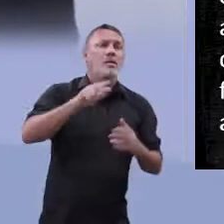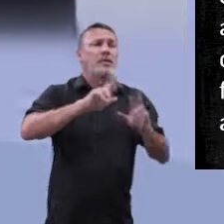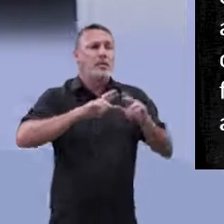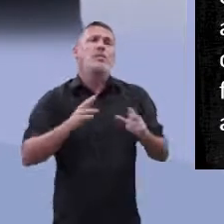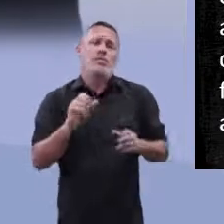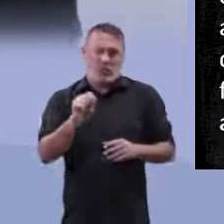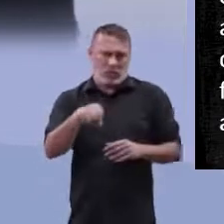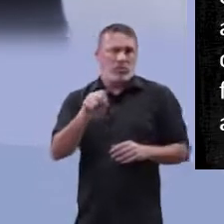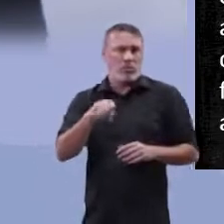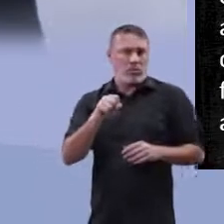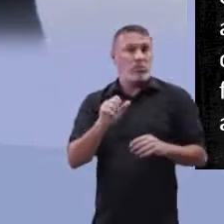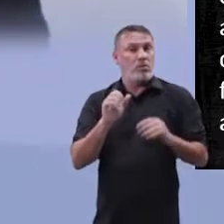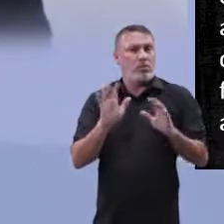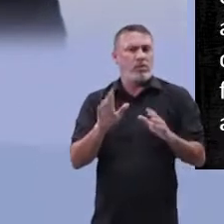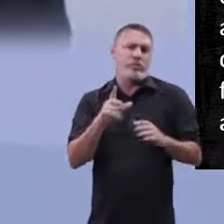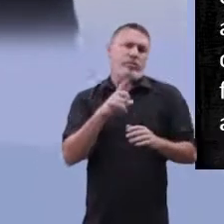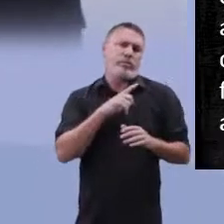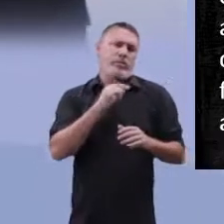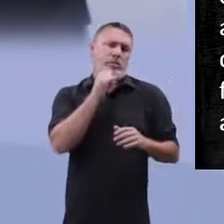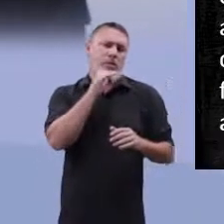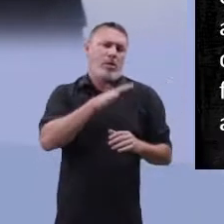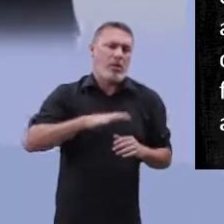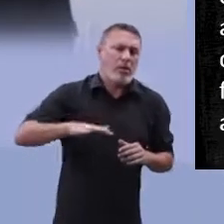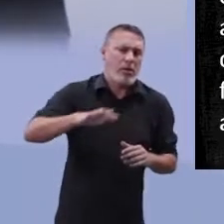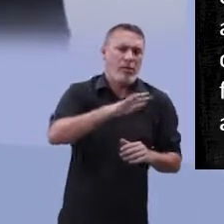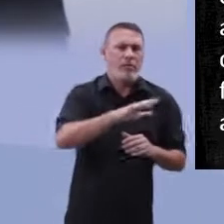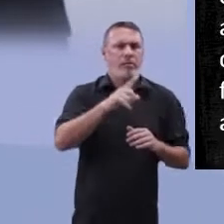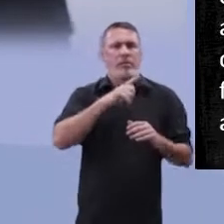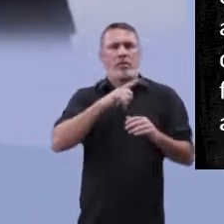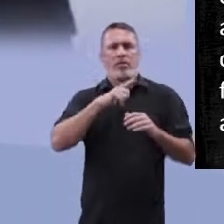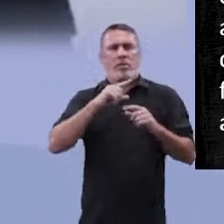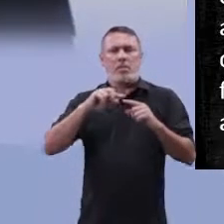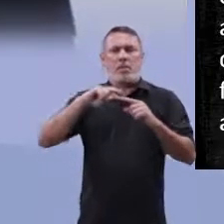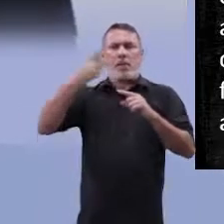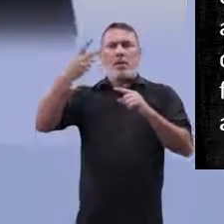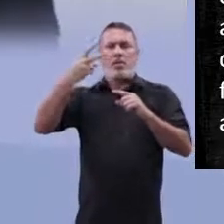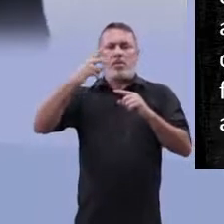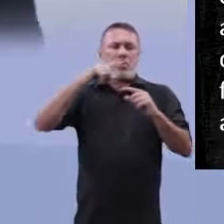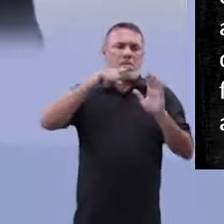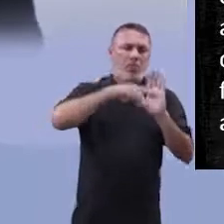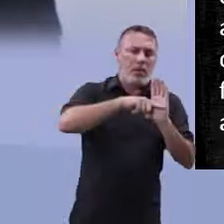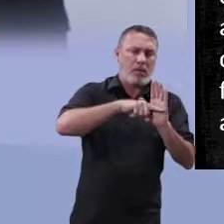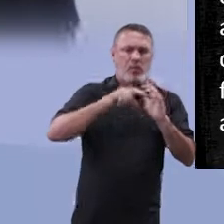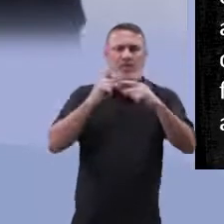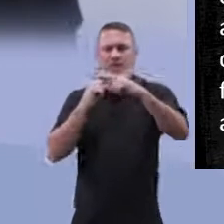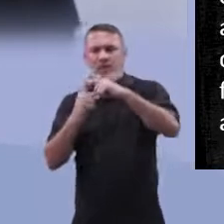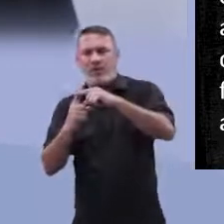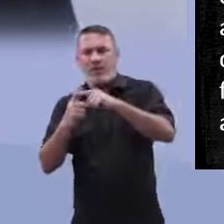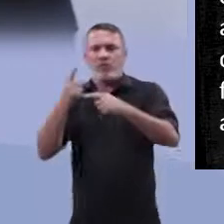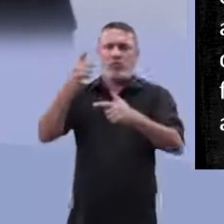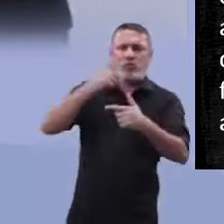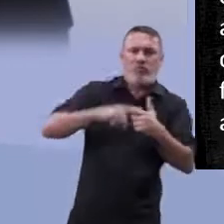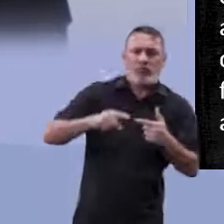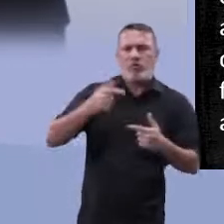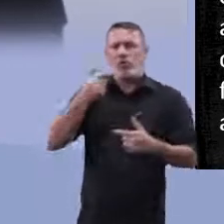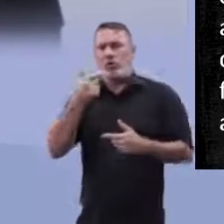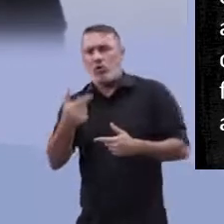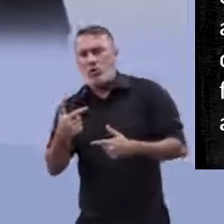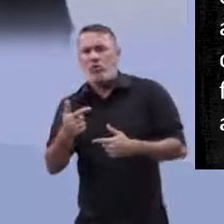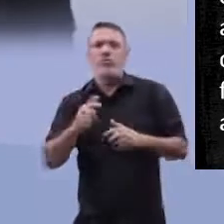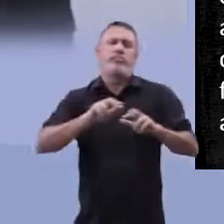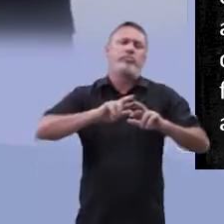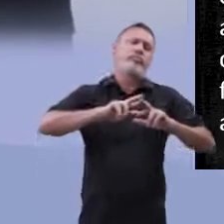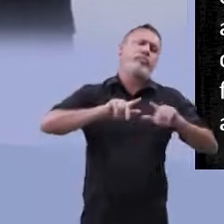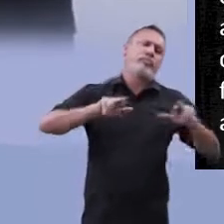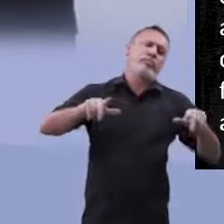professor, tem outras fórmulas. Claro que tem. Fórmula da área do trapézio. Base maior mais base menor vezes altura dividido por 2.